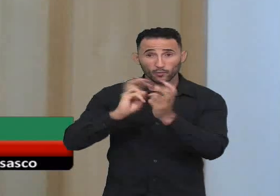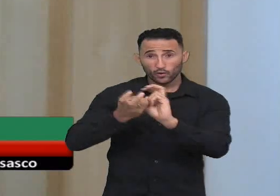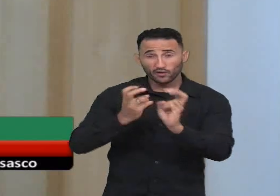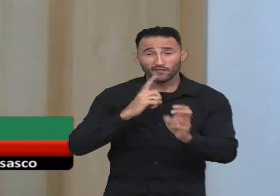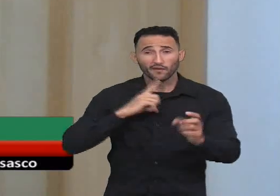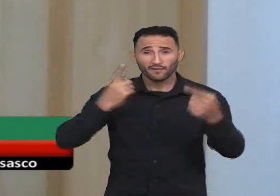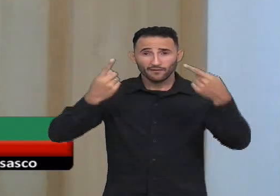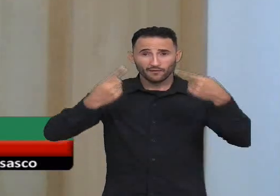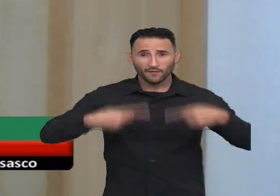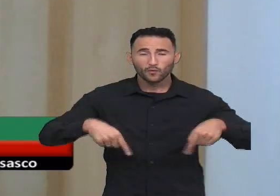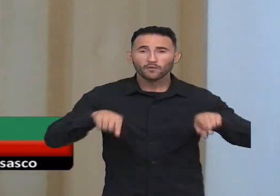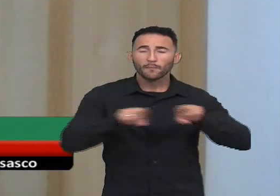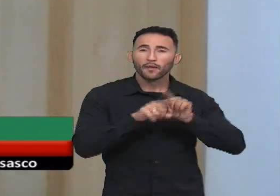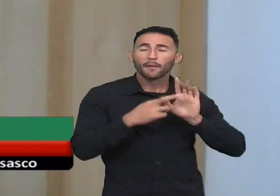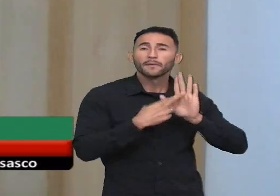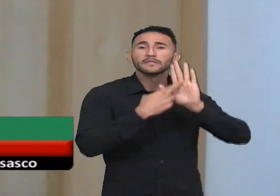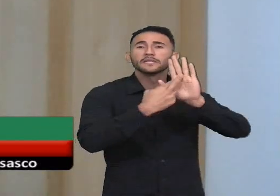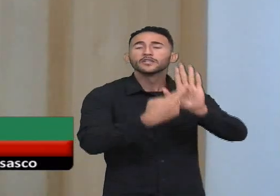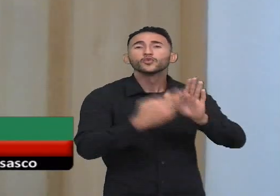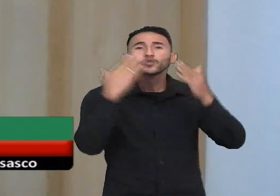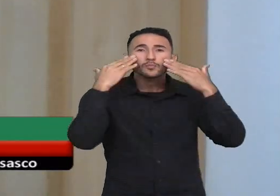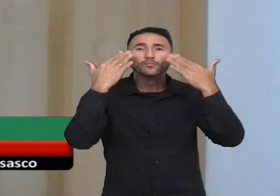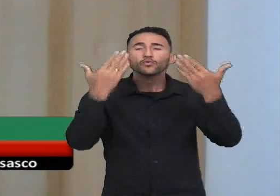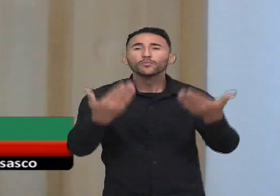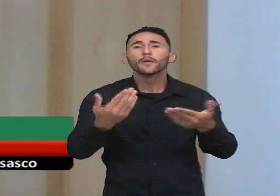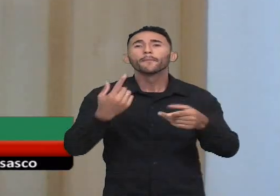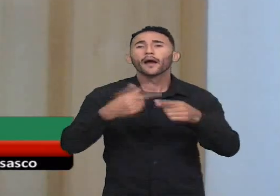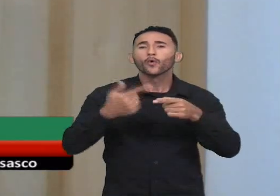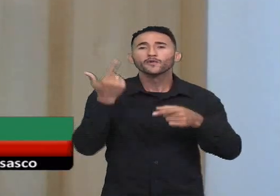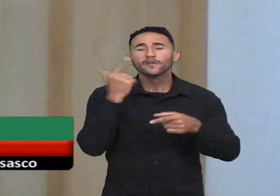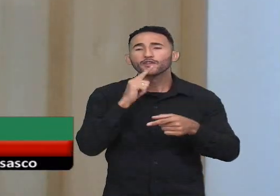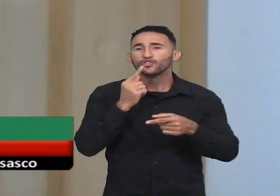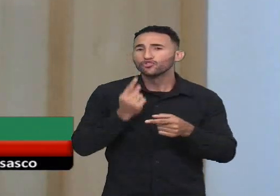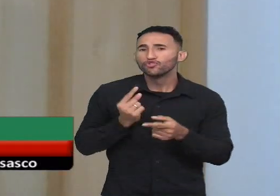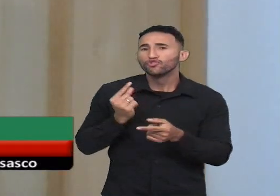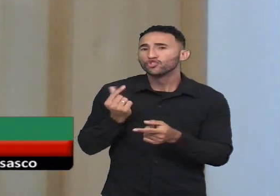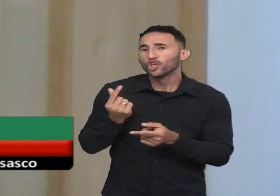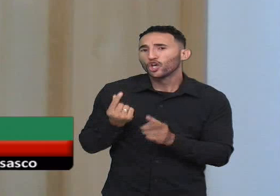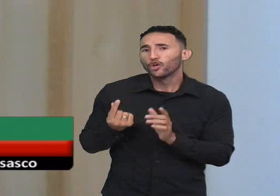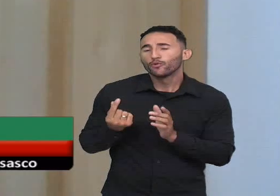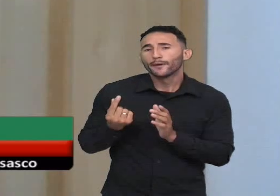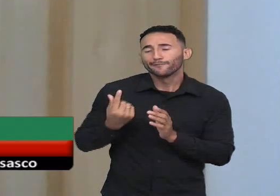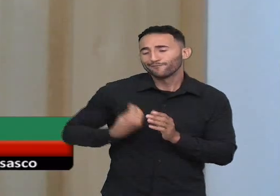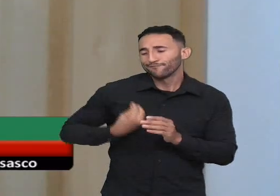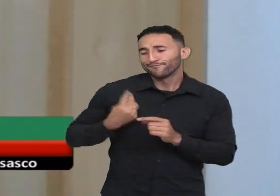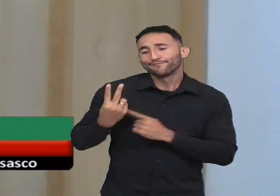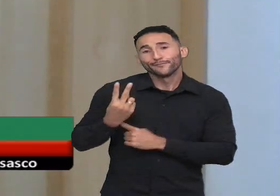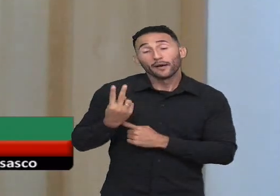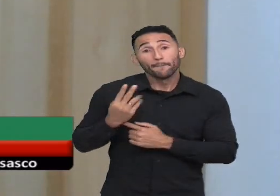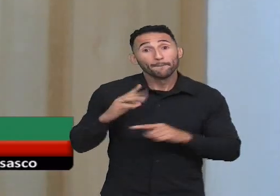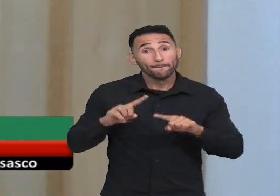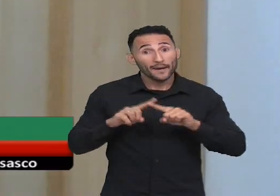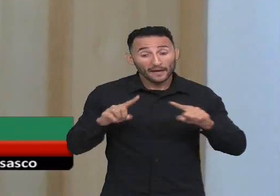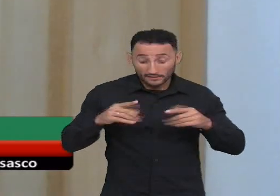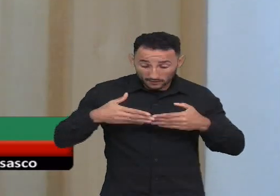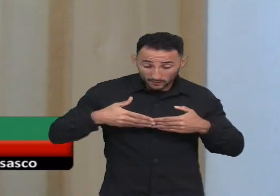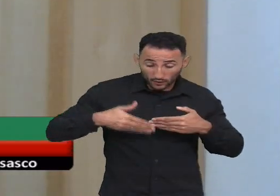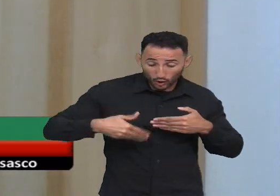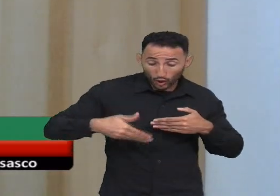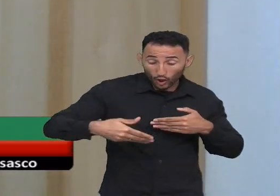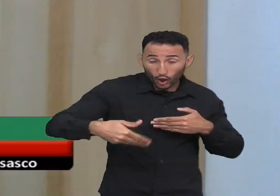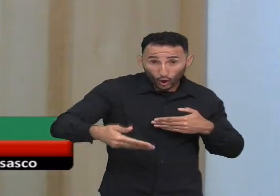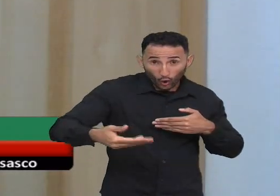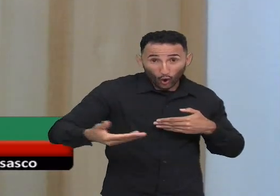desafios e apresentações públicas em troca de dinheiro para se sustentar. E, a partir de hoje,